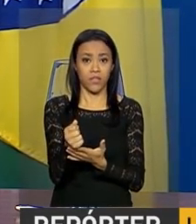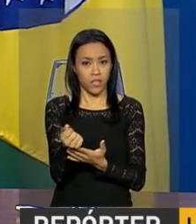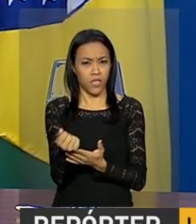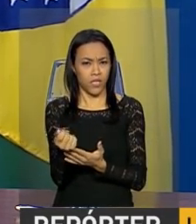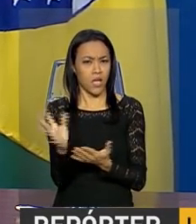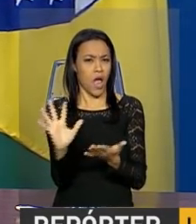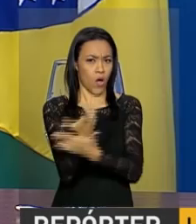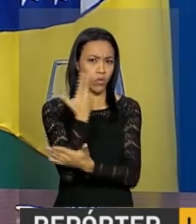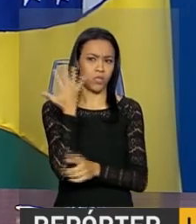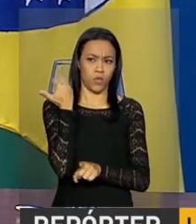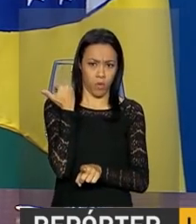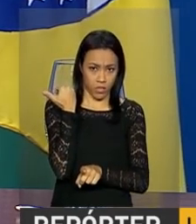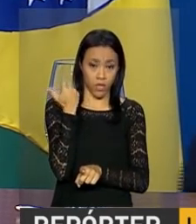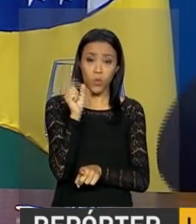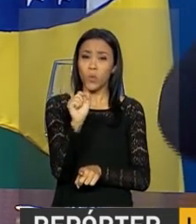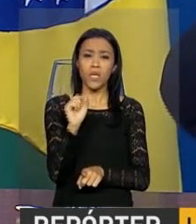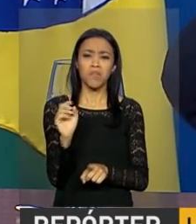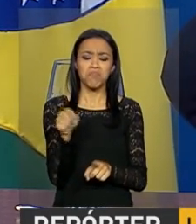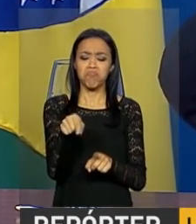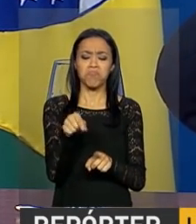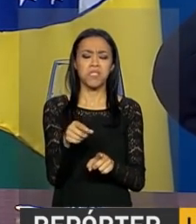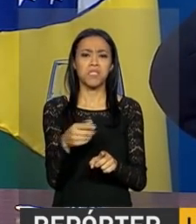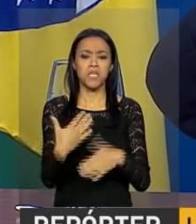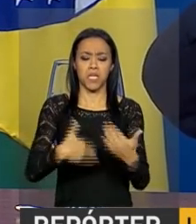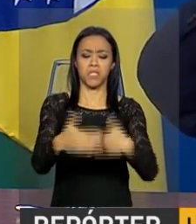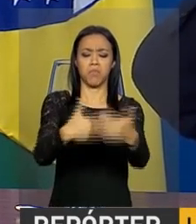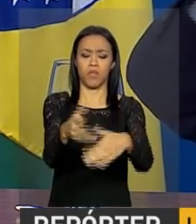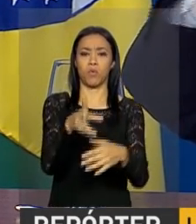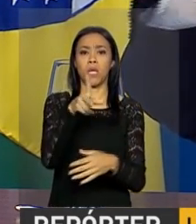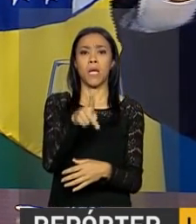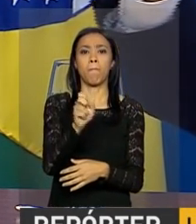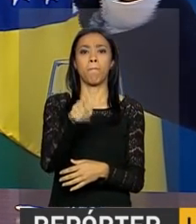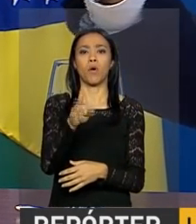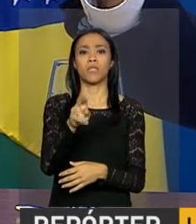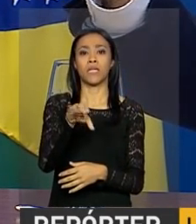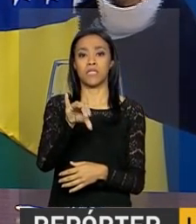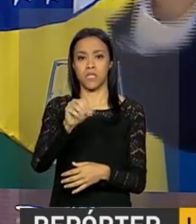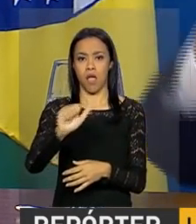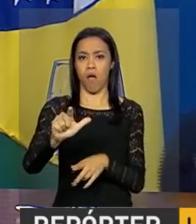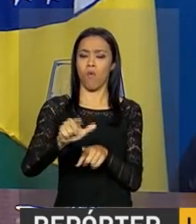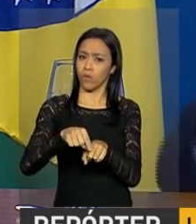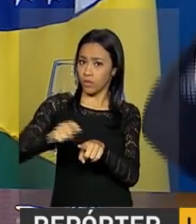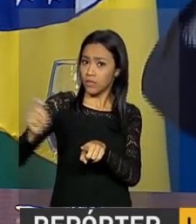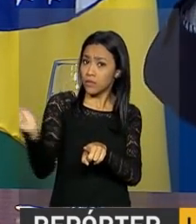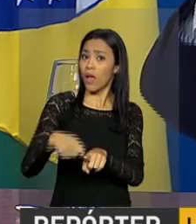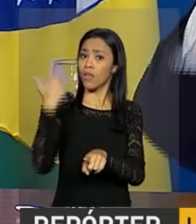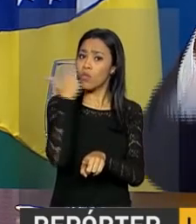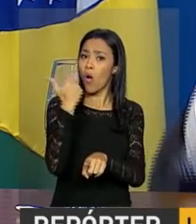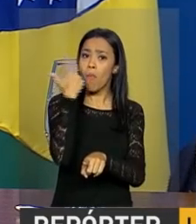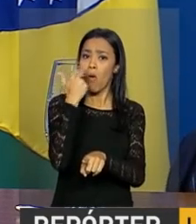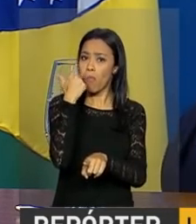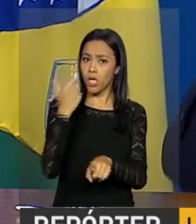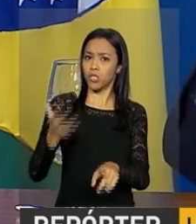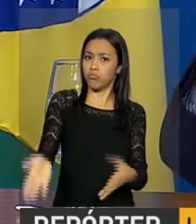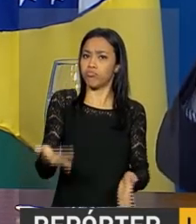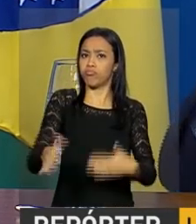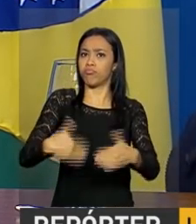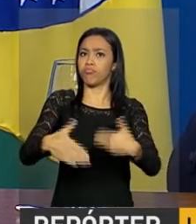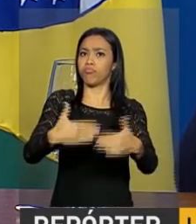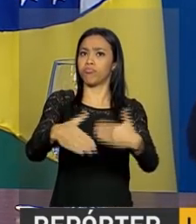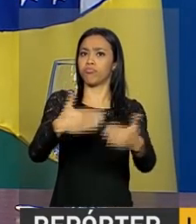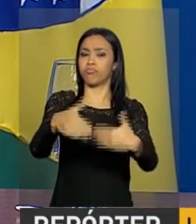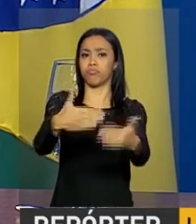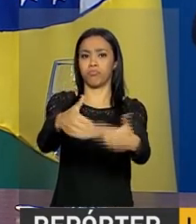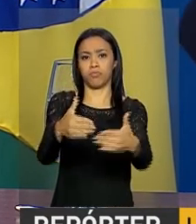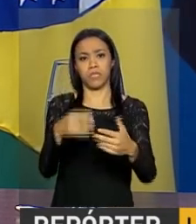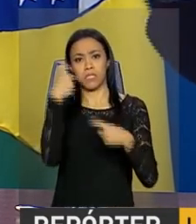no passado. O que é o crescimento potencial? é aquele crescimento que o país pode crescer normalmente, sem pressões inflacionárias,